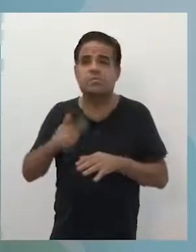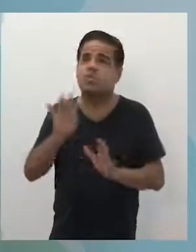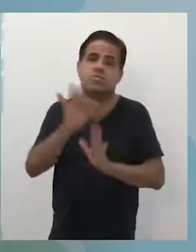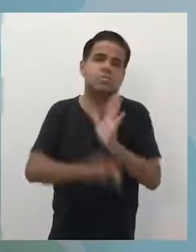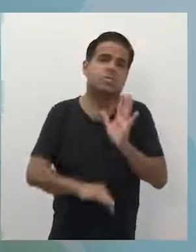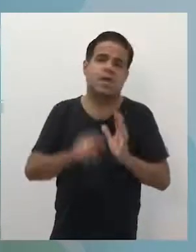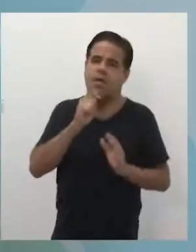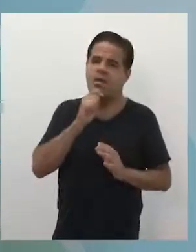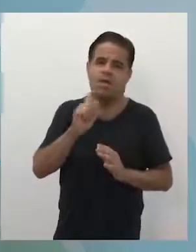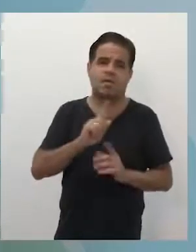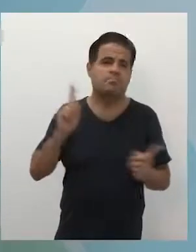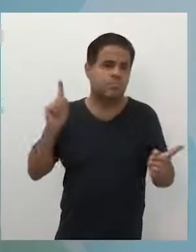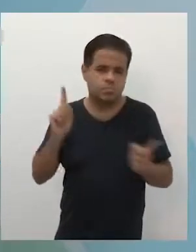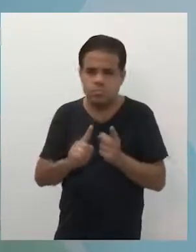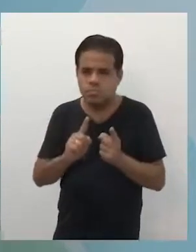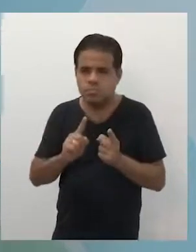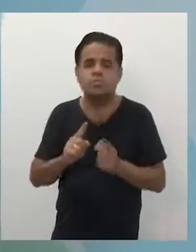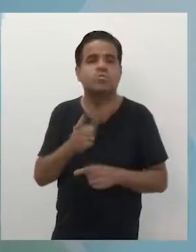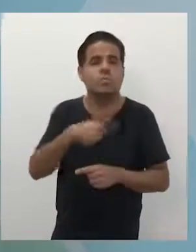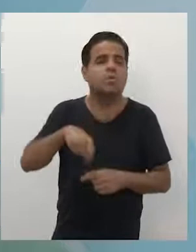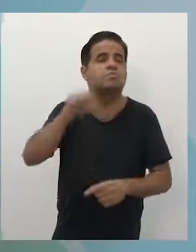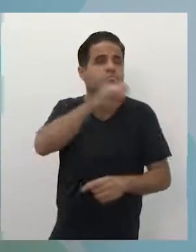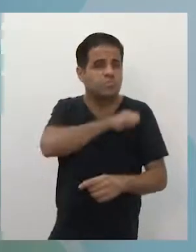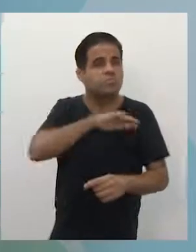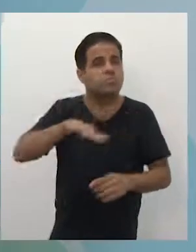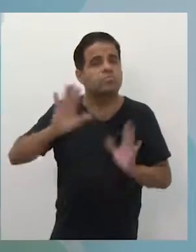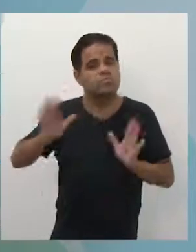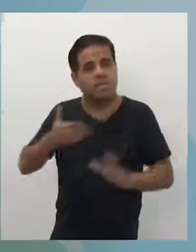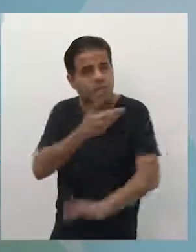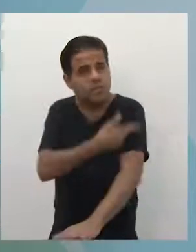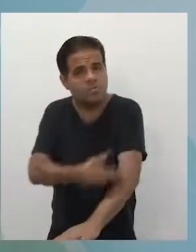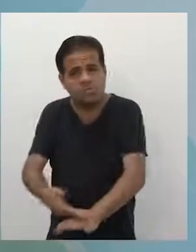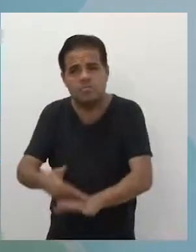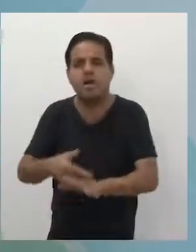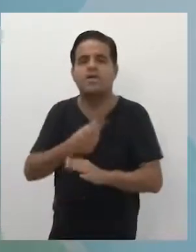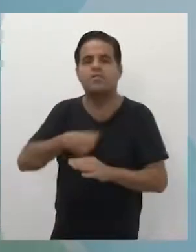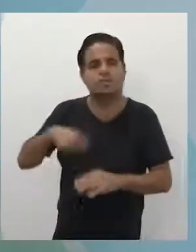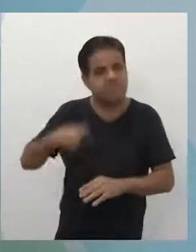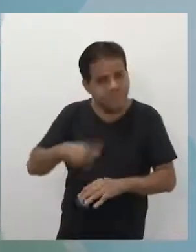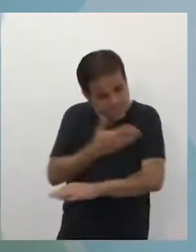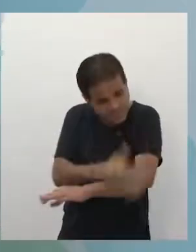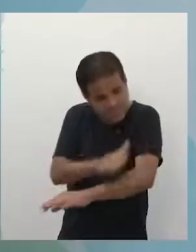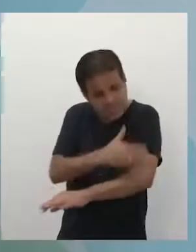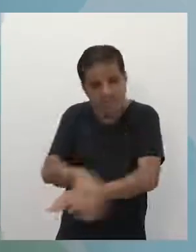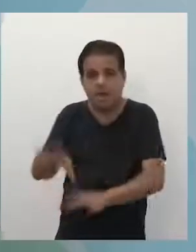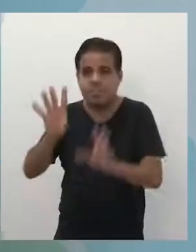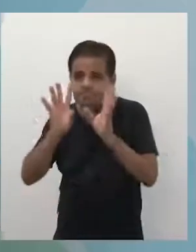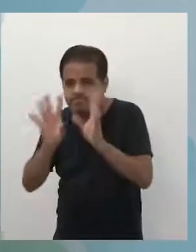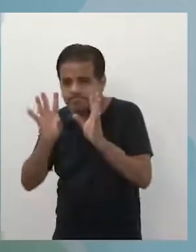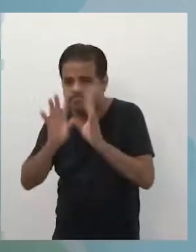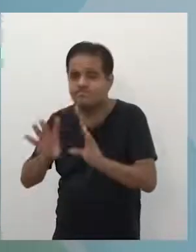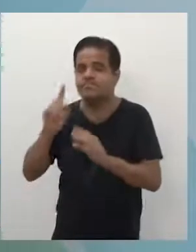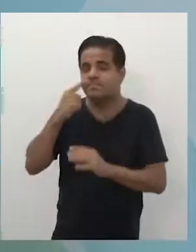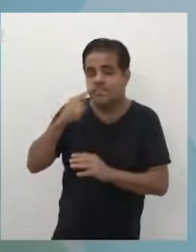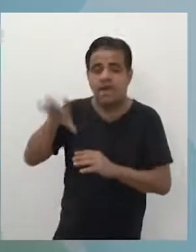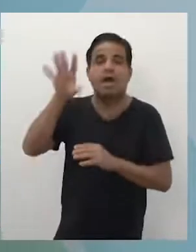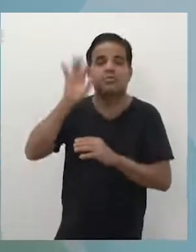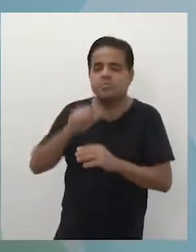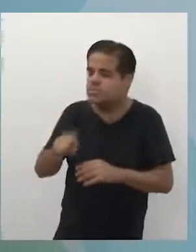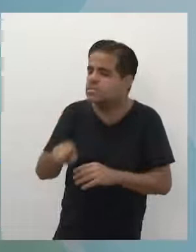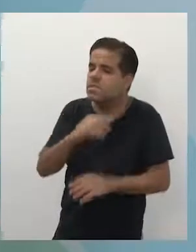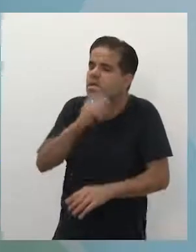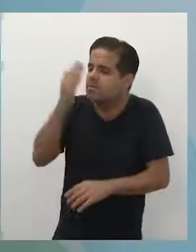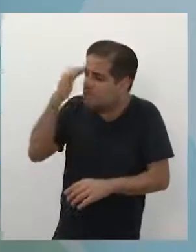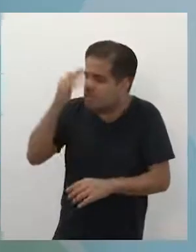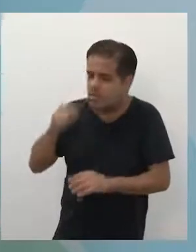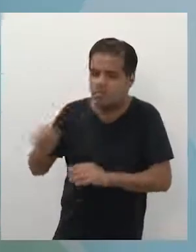textos mais curtos, né? Que o nosso aluno já esteja mais acostumado, porque nós temos que treinar também o que é a escutativa do nosso aluno. O que você entendeu